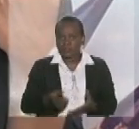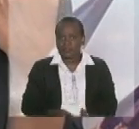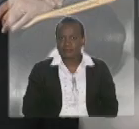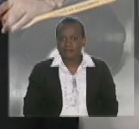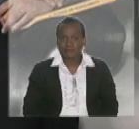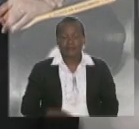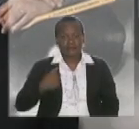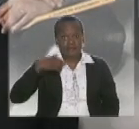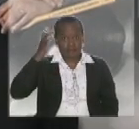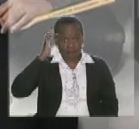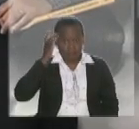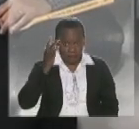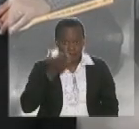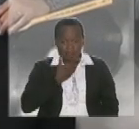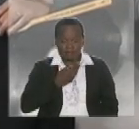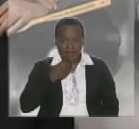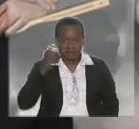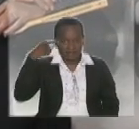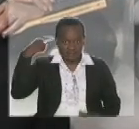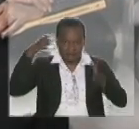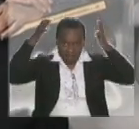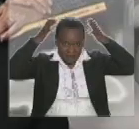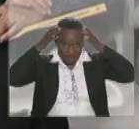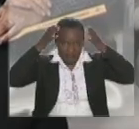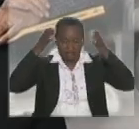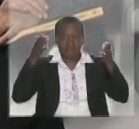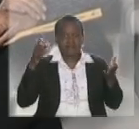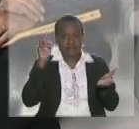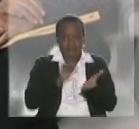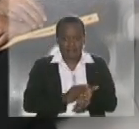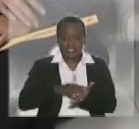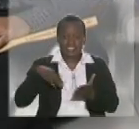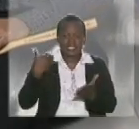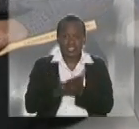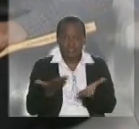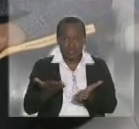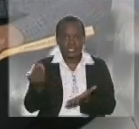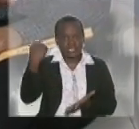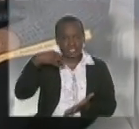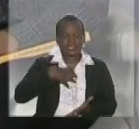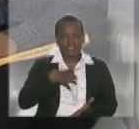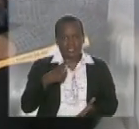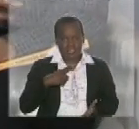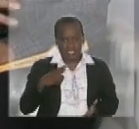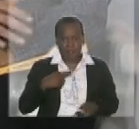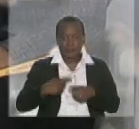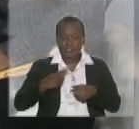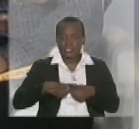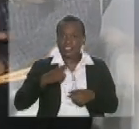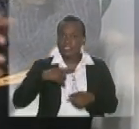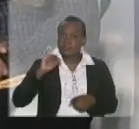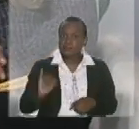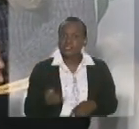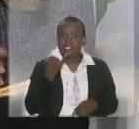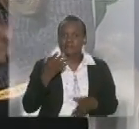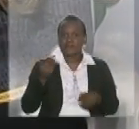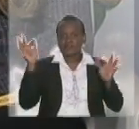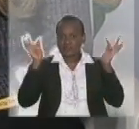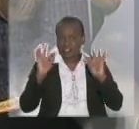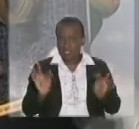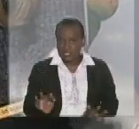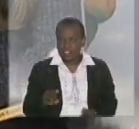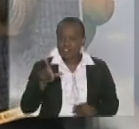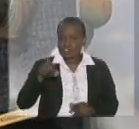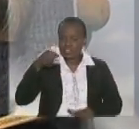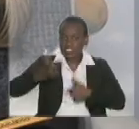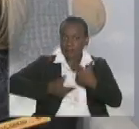livro? Eu acho que o menino maluquinho, na verdade, ainda está na gente hoje, porque a gente tem uma oportunidade muito